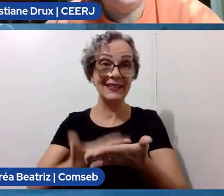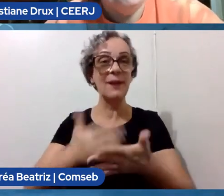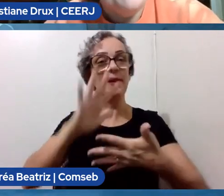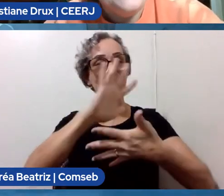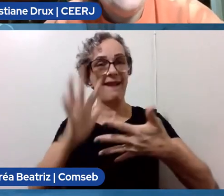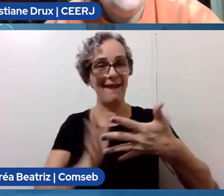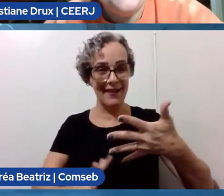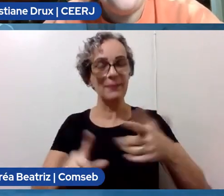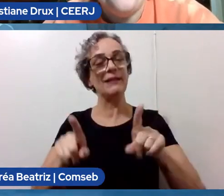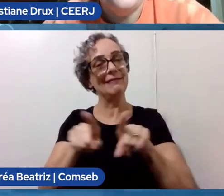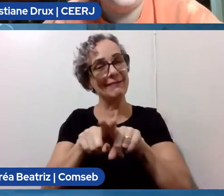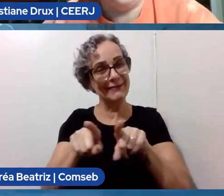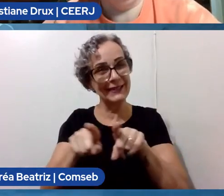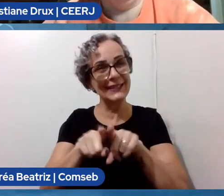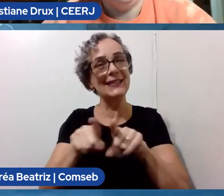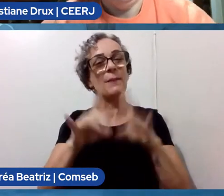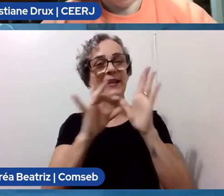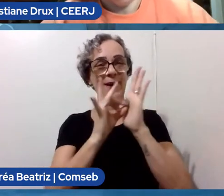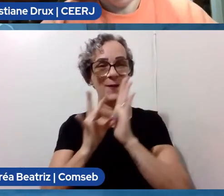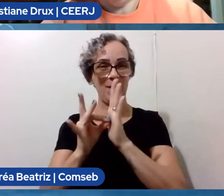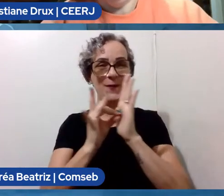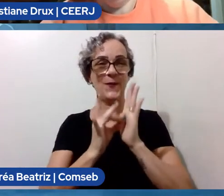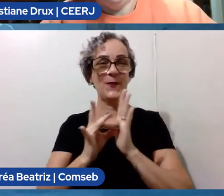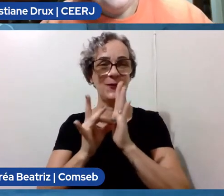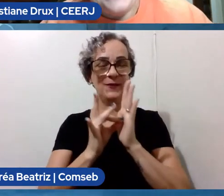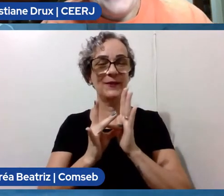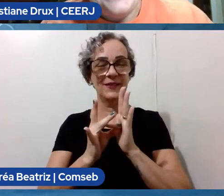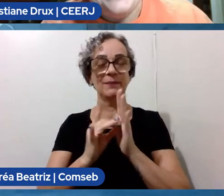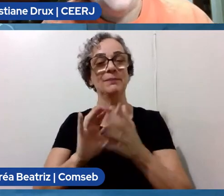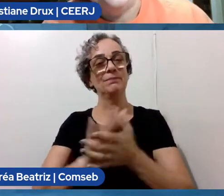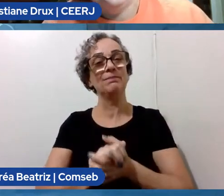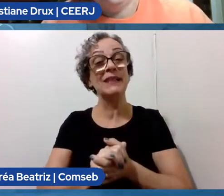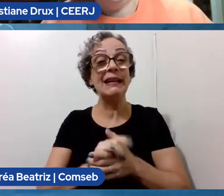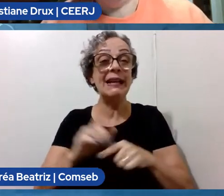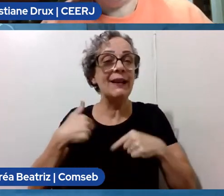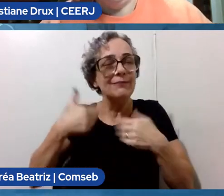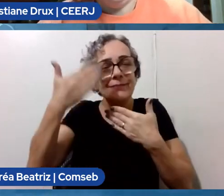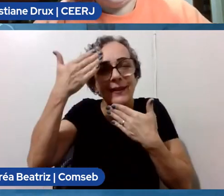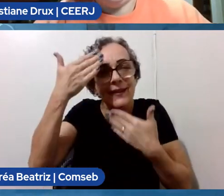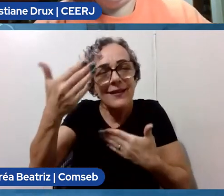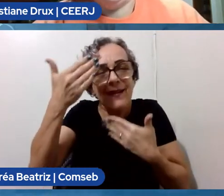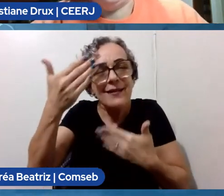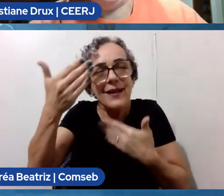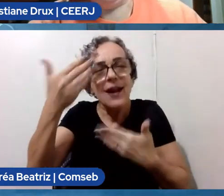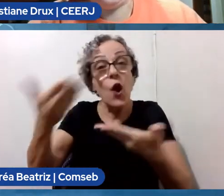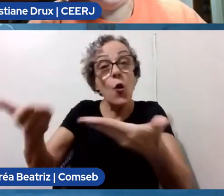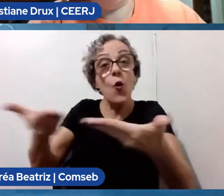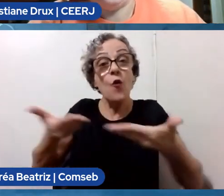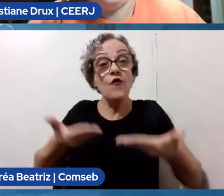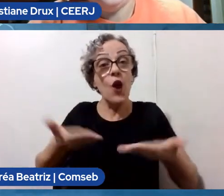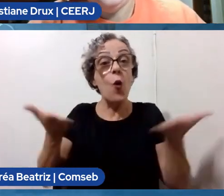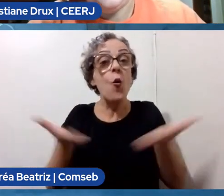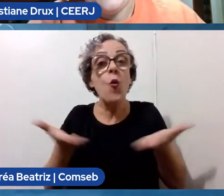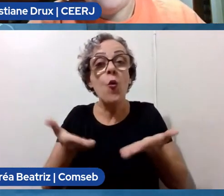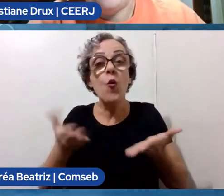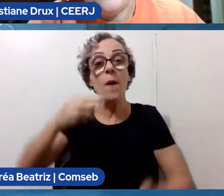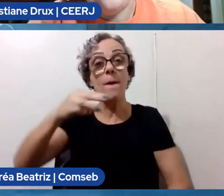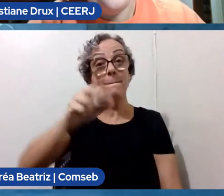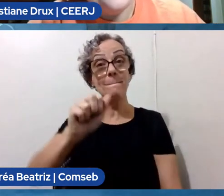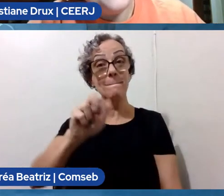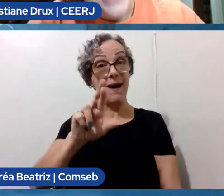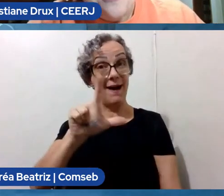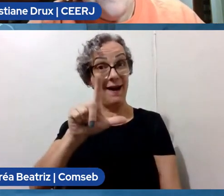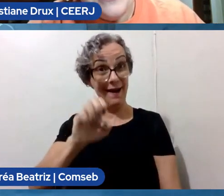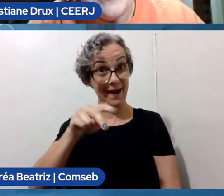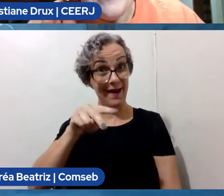Libras, também da Conceb. E com muita gratidão, nossa convidada de hoje é Marlene